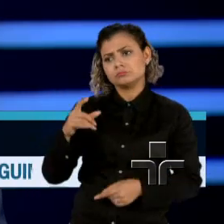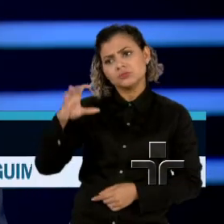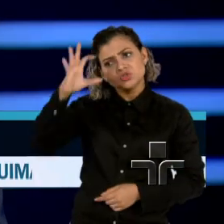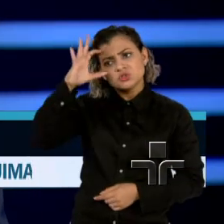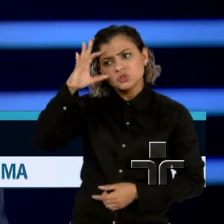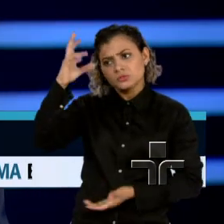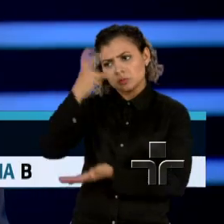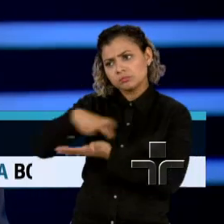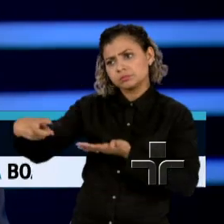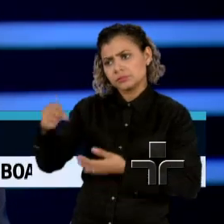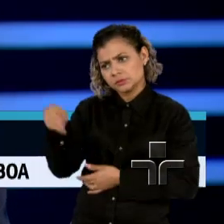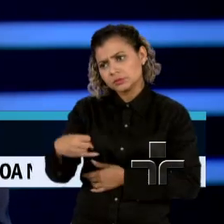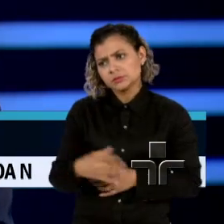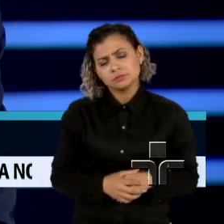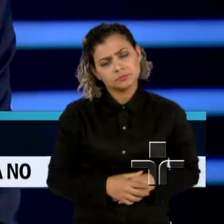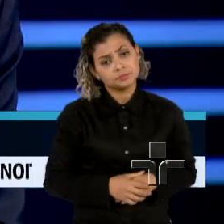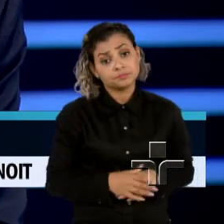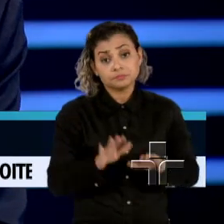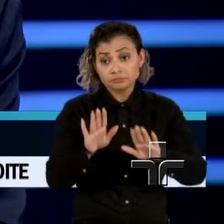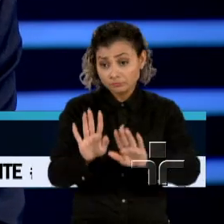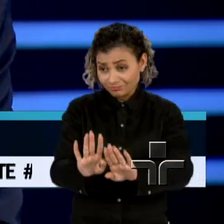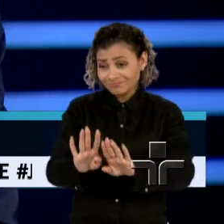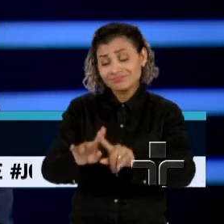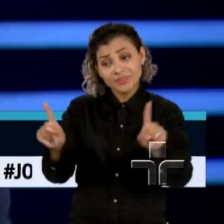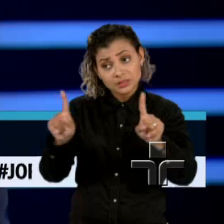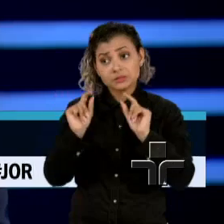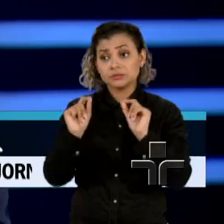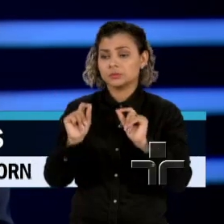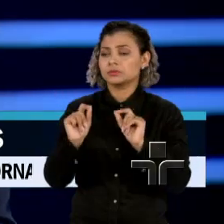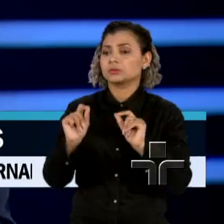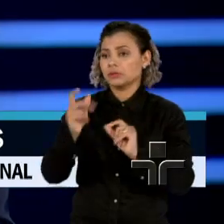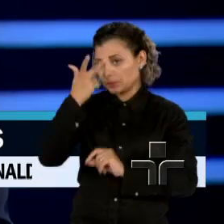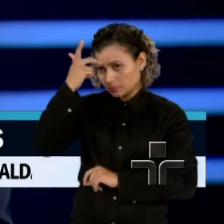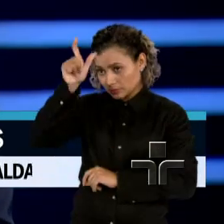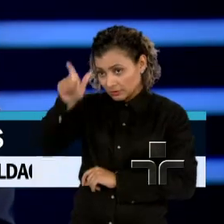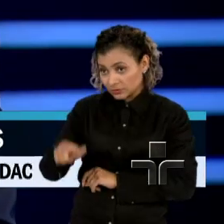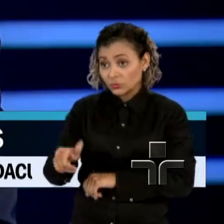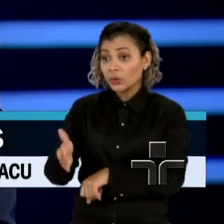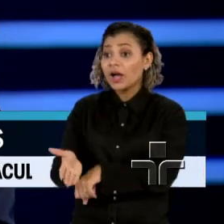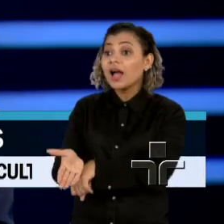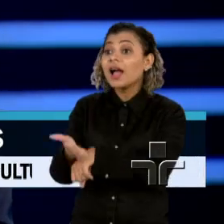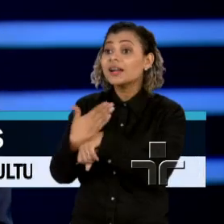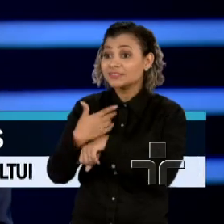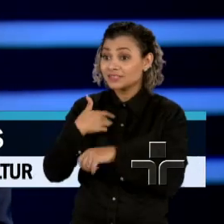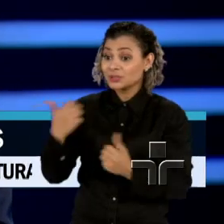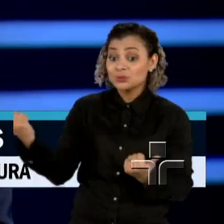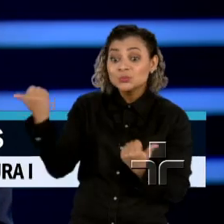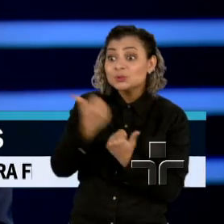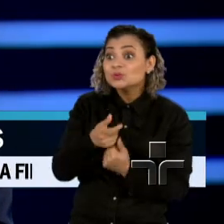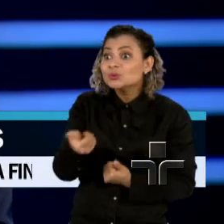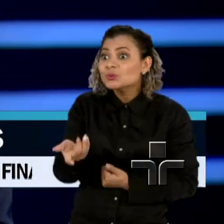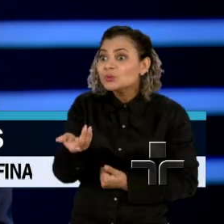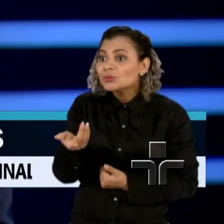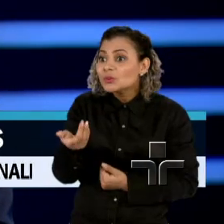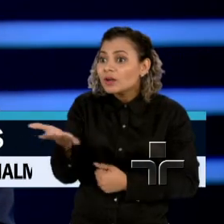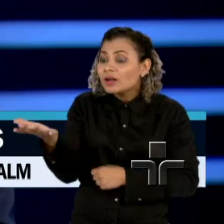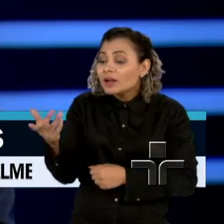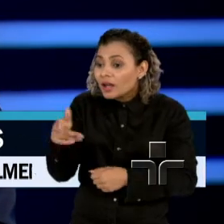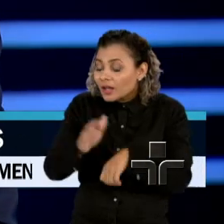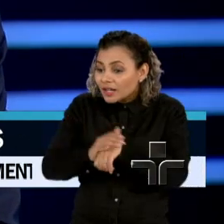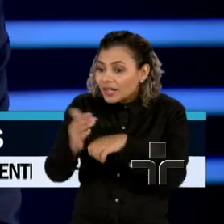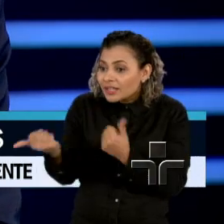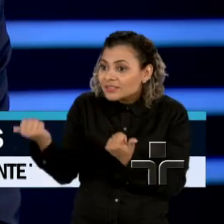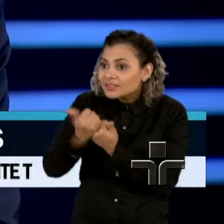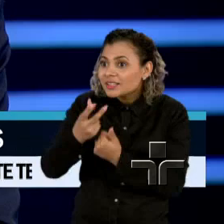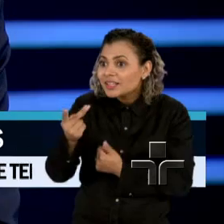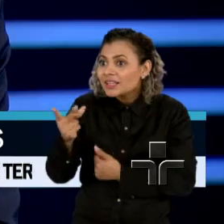Dilma. Agora, o próprio, vamos dizer, pessoa que sucedeu a presidente que sofreu um impedimento,